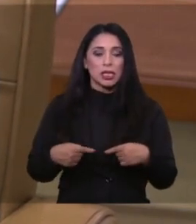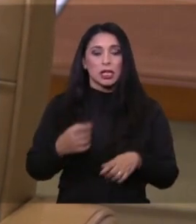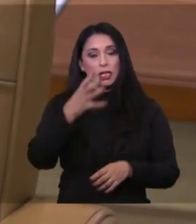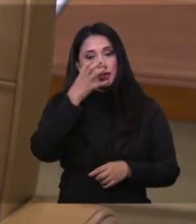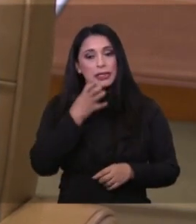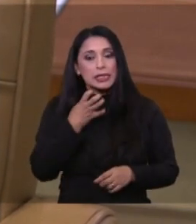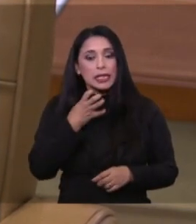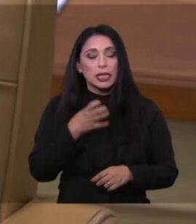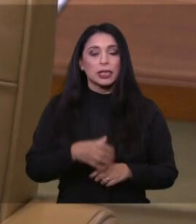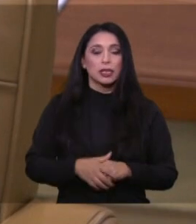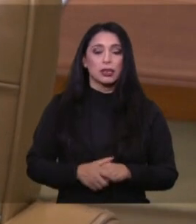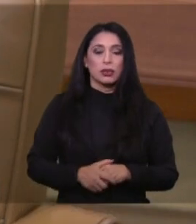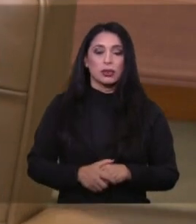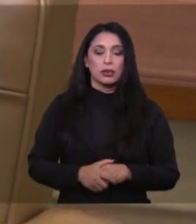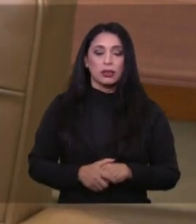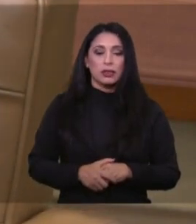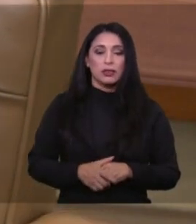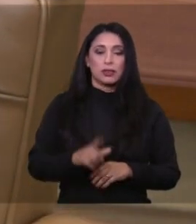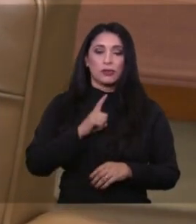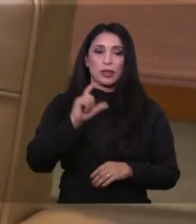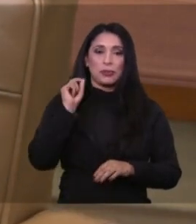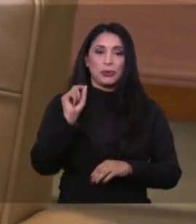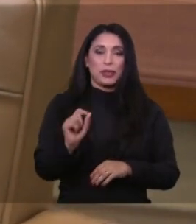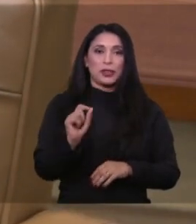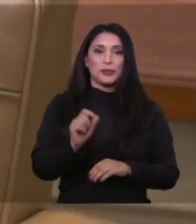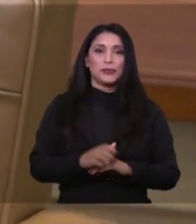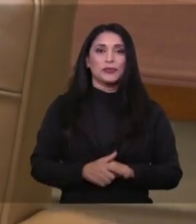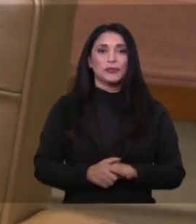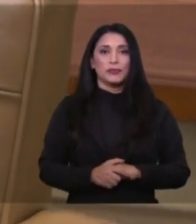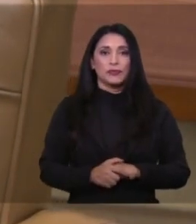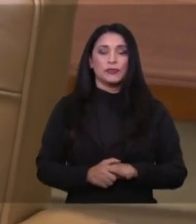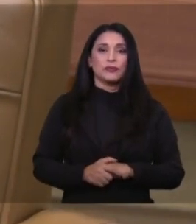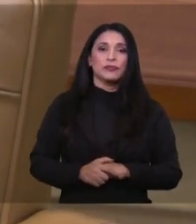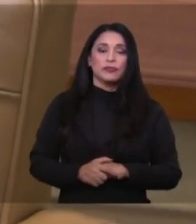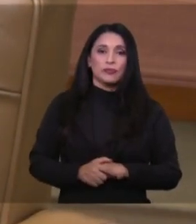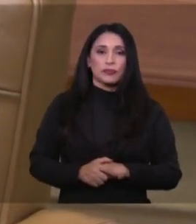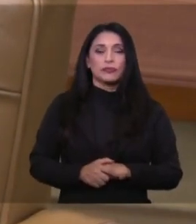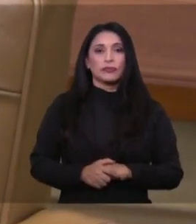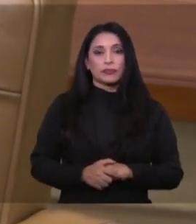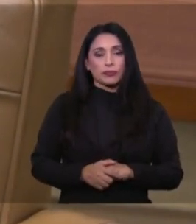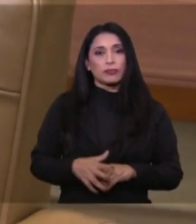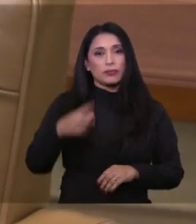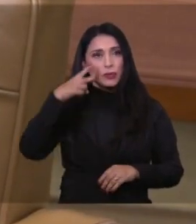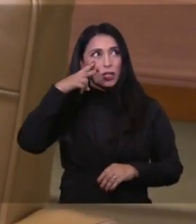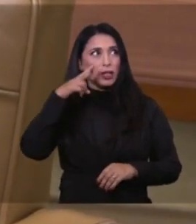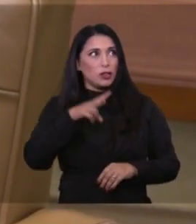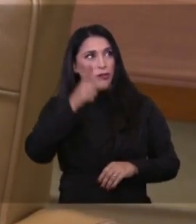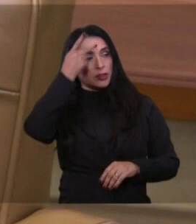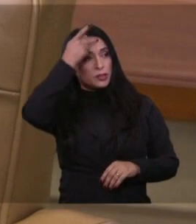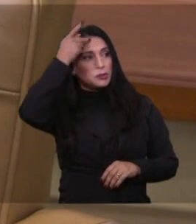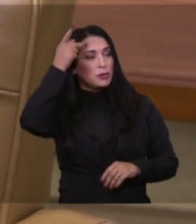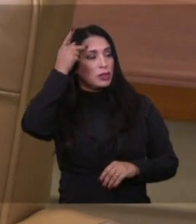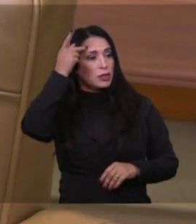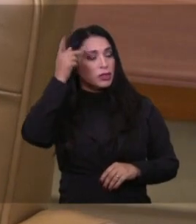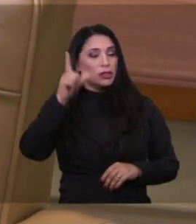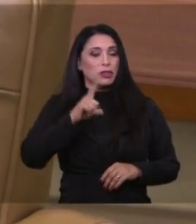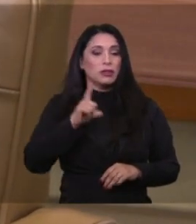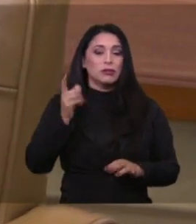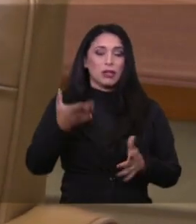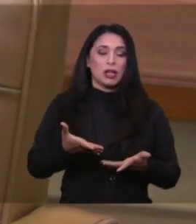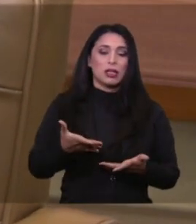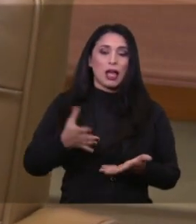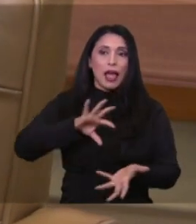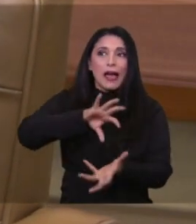sério, feito de maneira séria. Esses dias, eu escutei de alguém que, nesse contexto da reforma, ministro